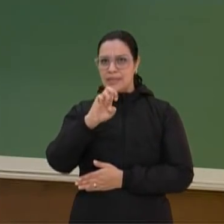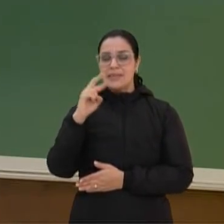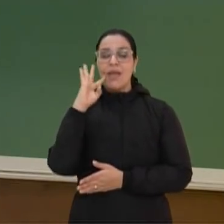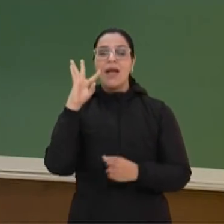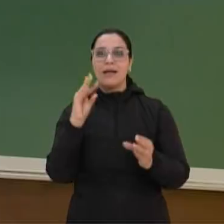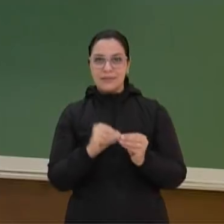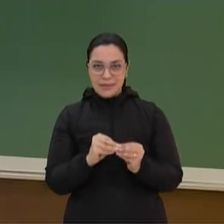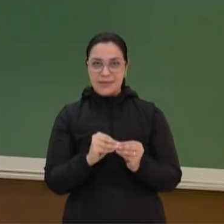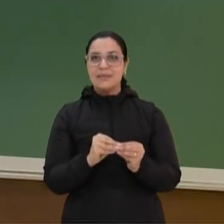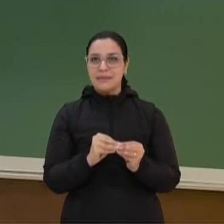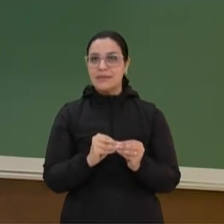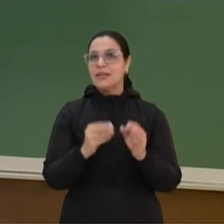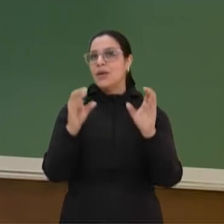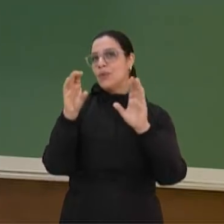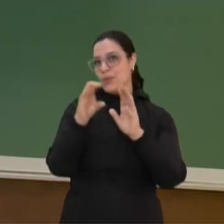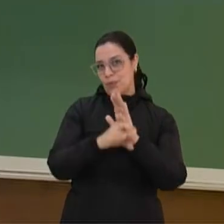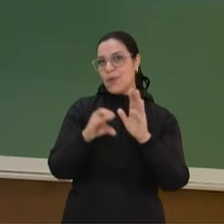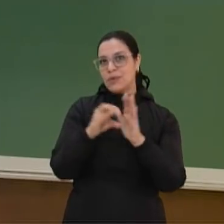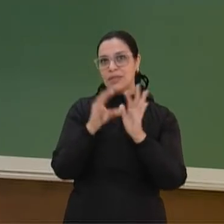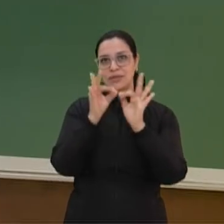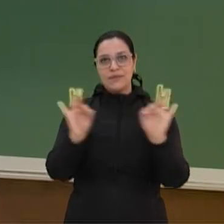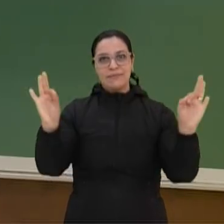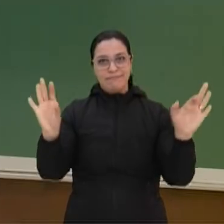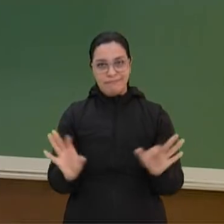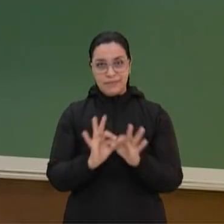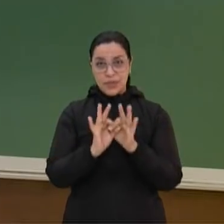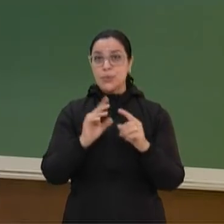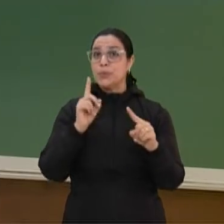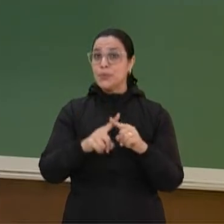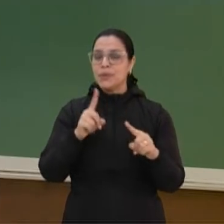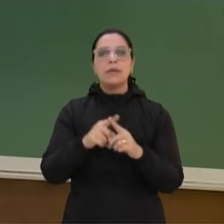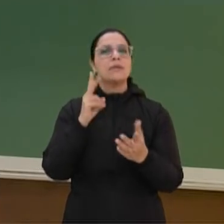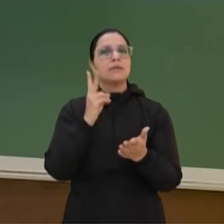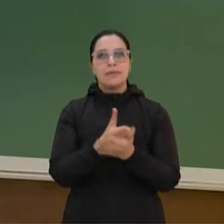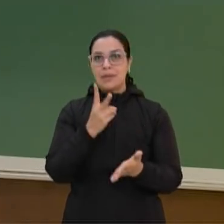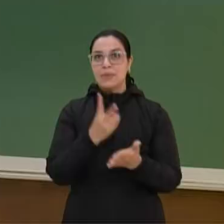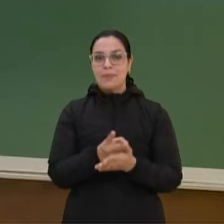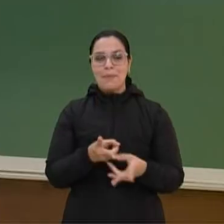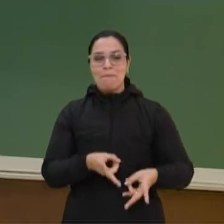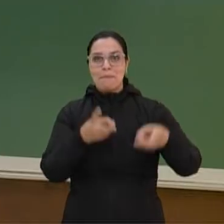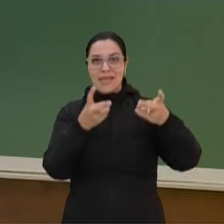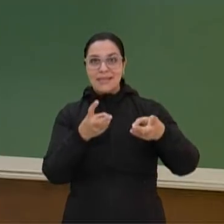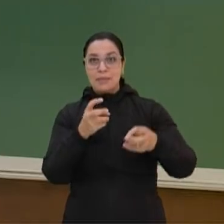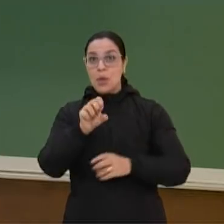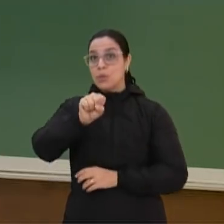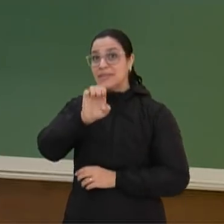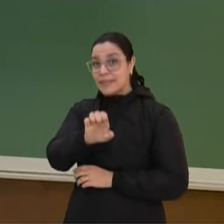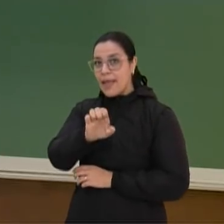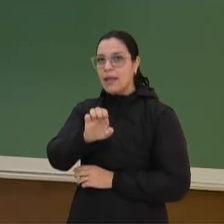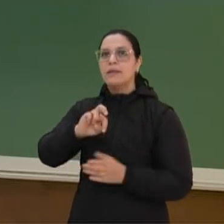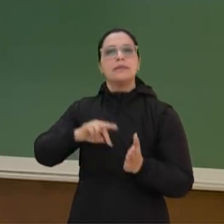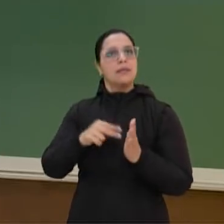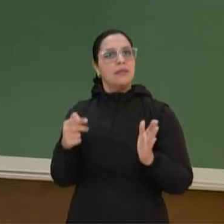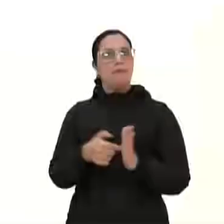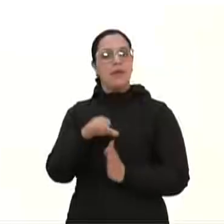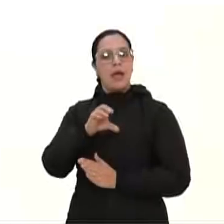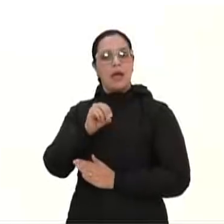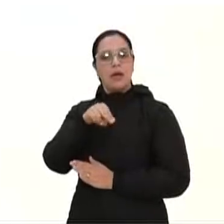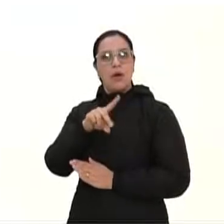conectivo, né, a minha conjunção. Aí, nossa letra B, relação condicional,